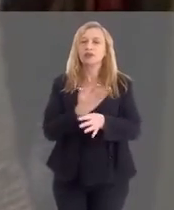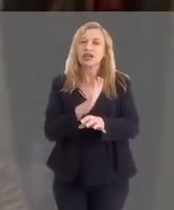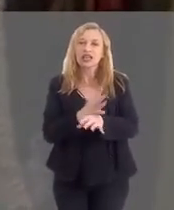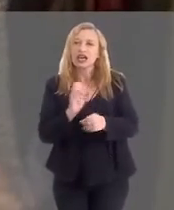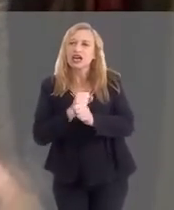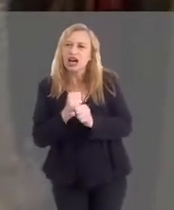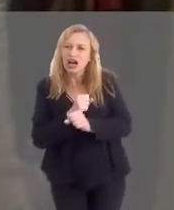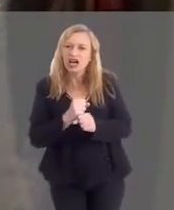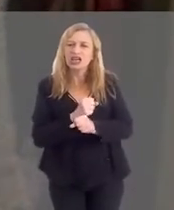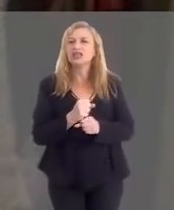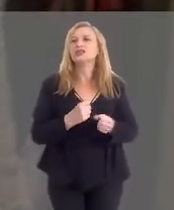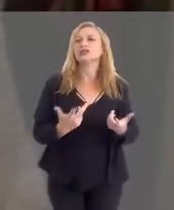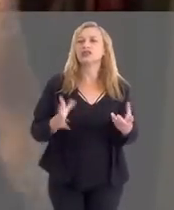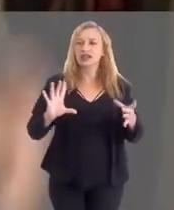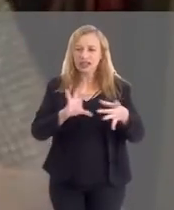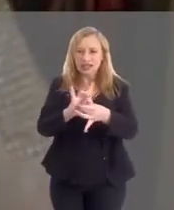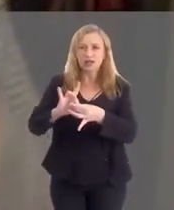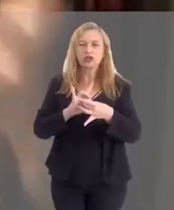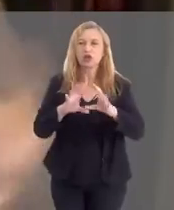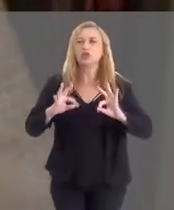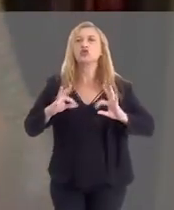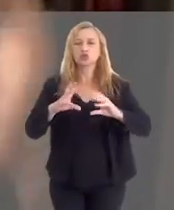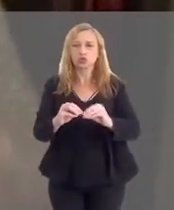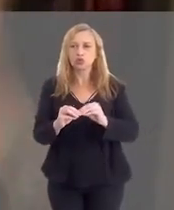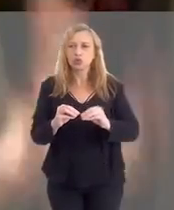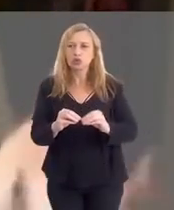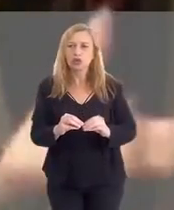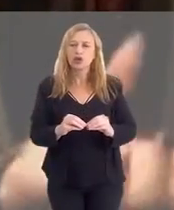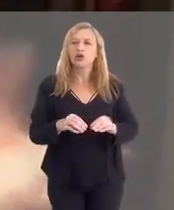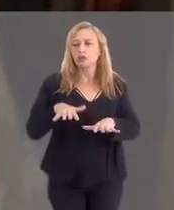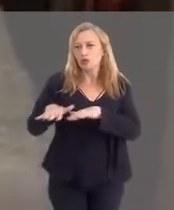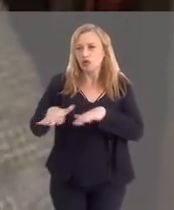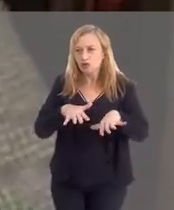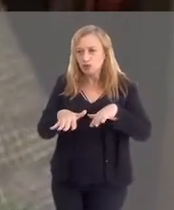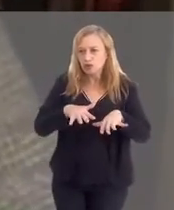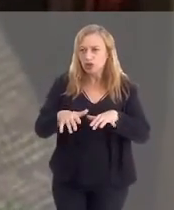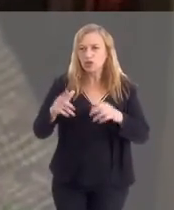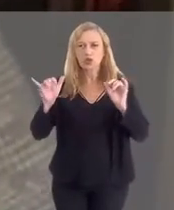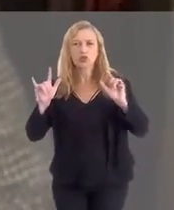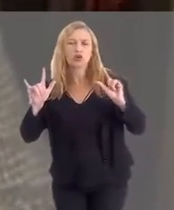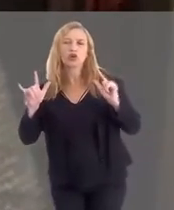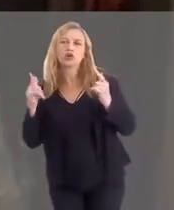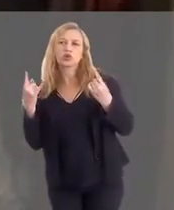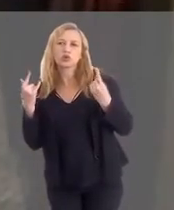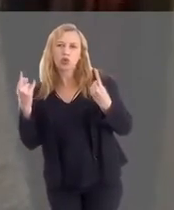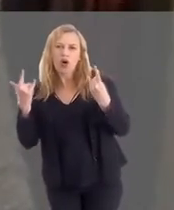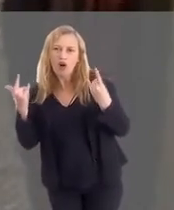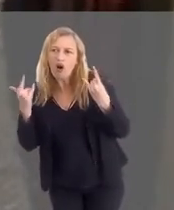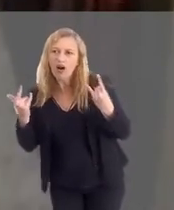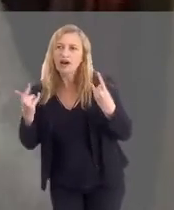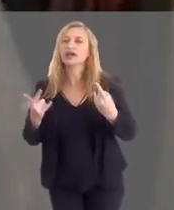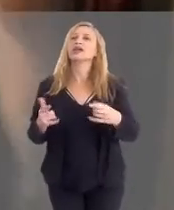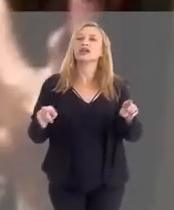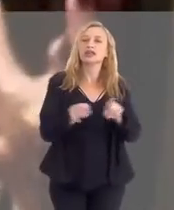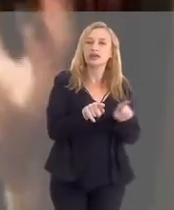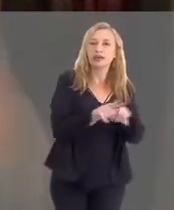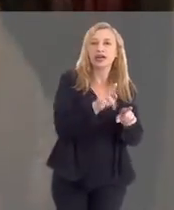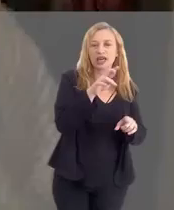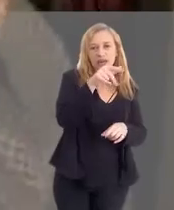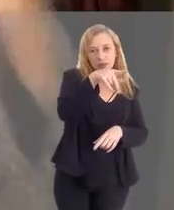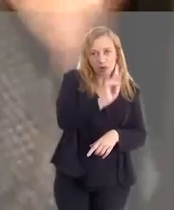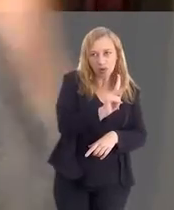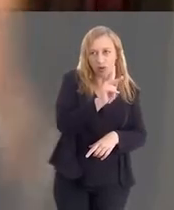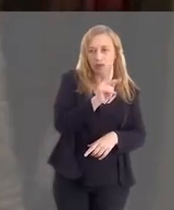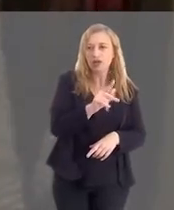muito tempo, e que tem faz essa união, durante muito tempo fez essa união entre o movimento do rock em geral e o